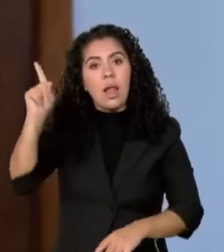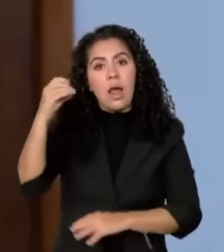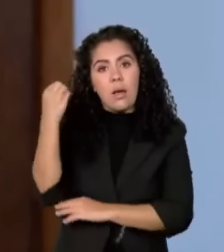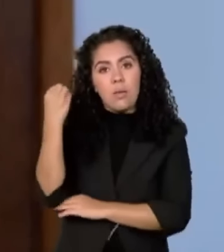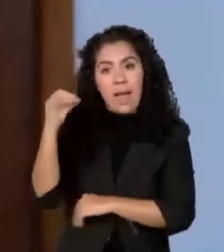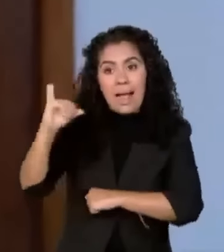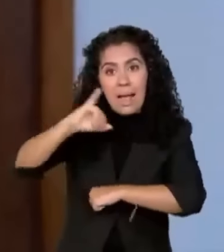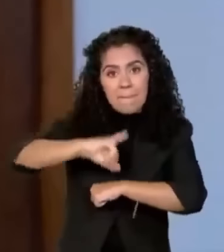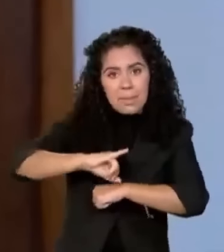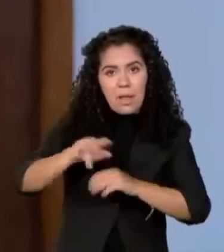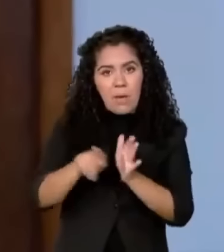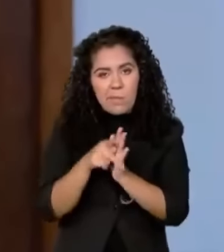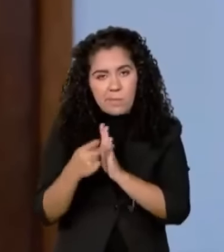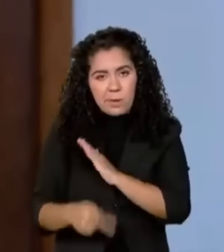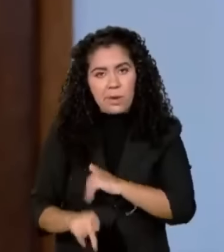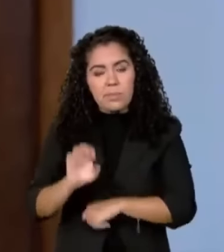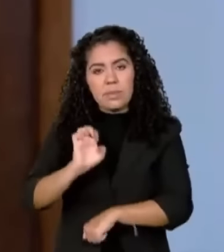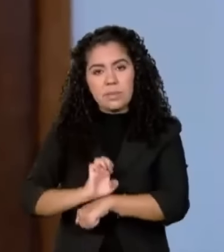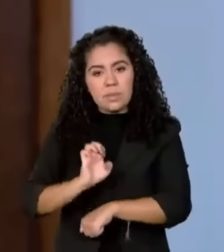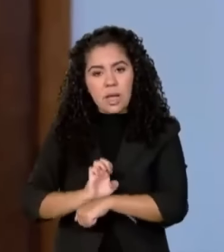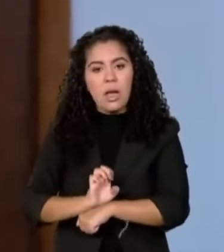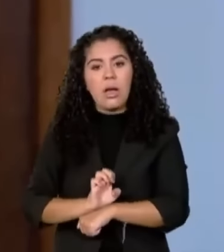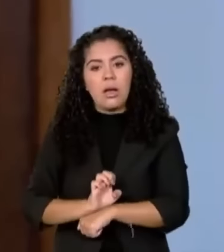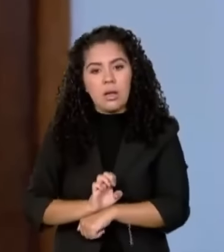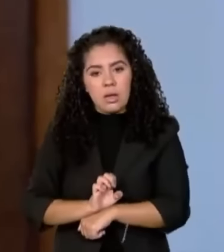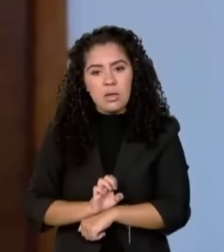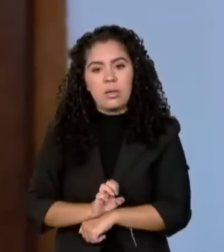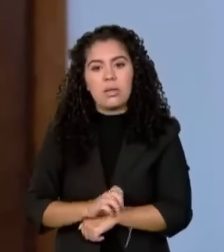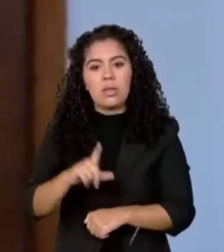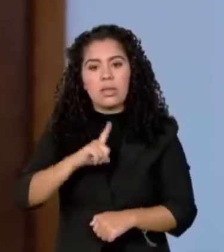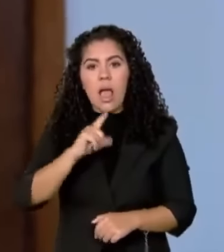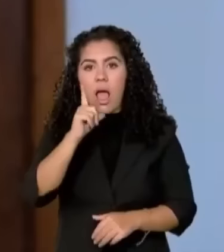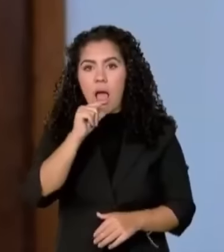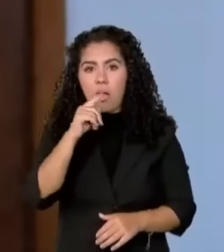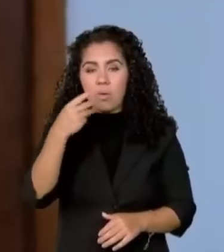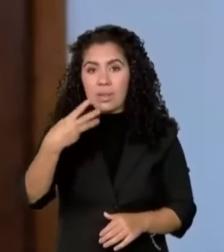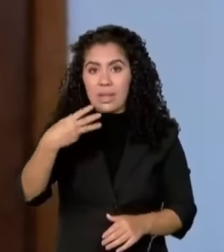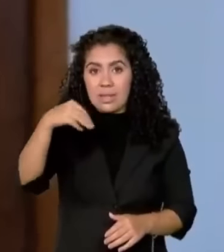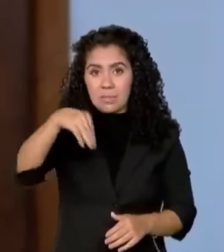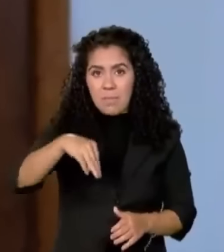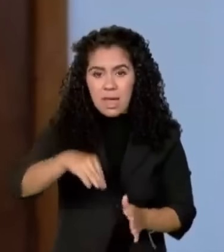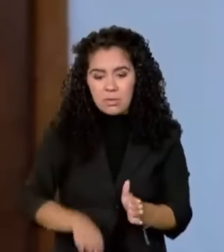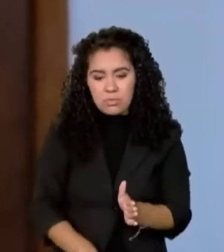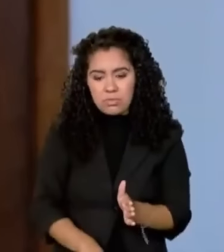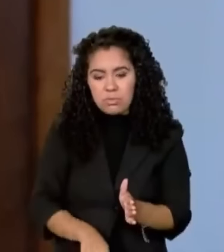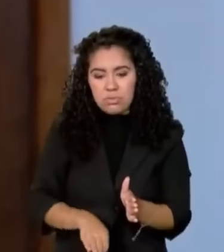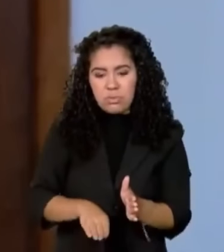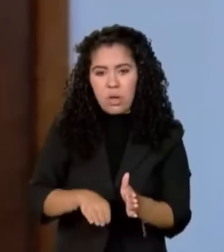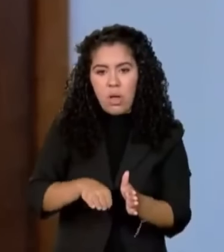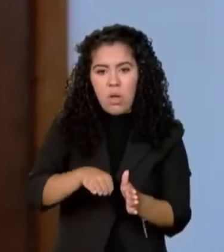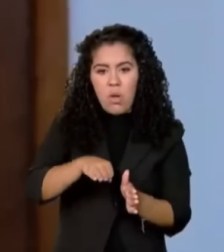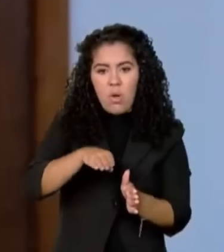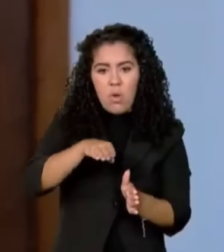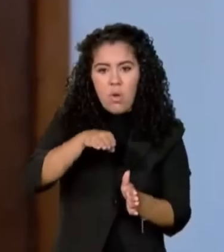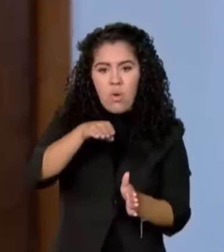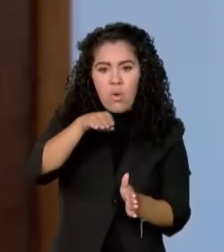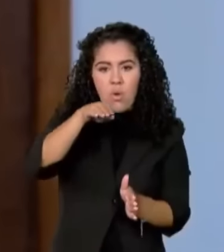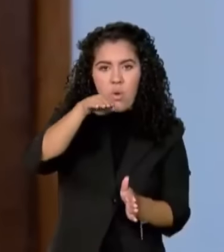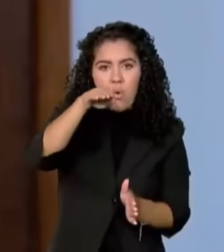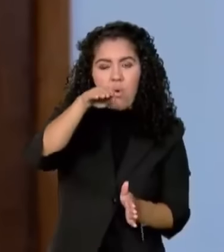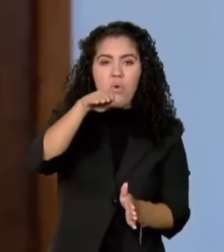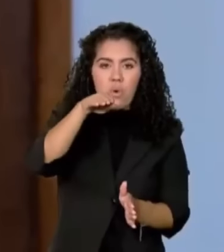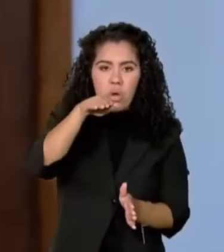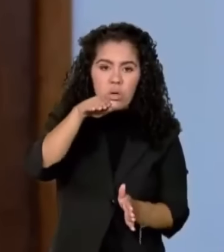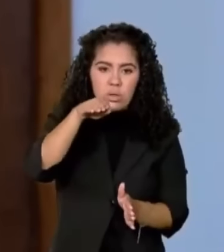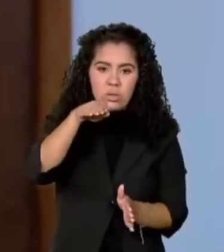do estado. O Guaíba atingirá os 3 metros, se é que já não atingiu, né, no momento que a gente está dando essa coletiva,